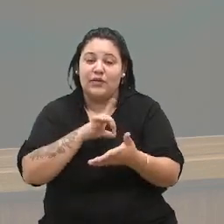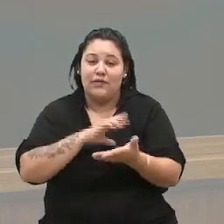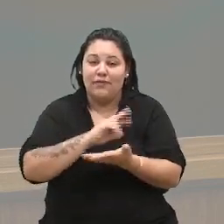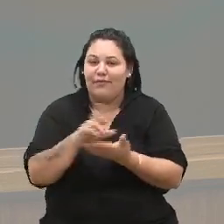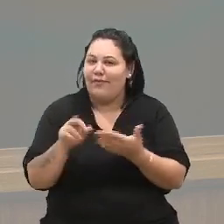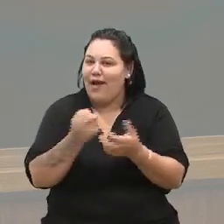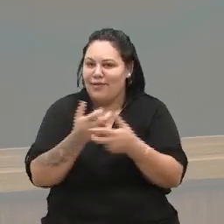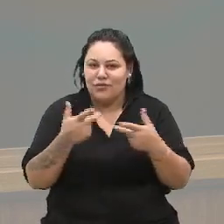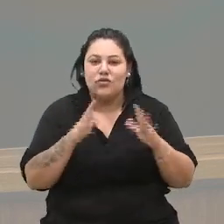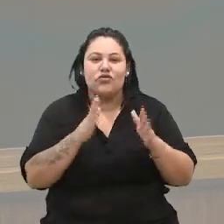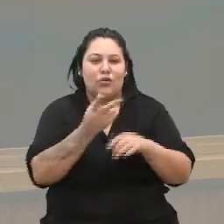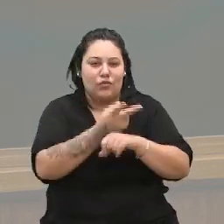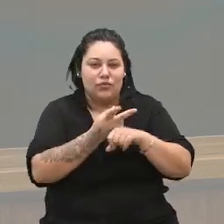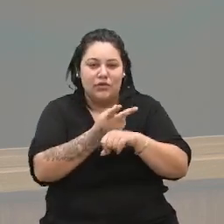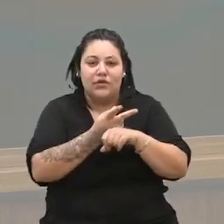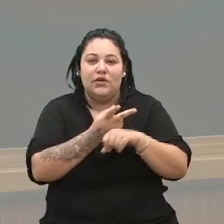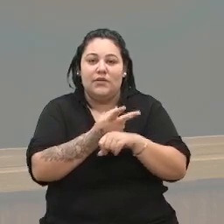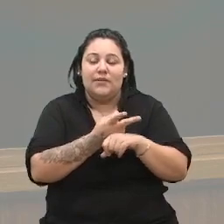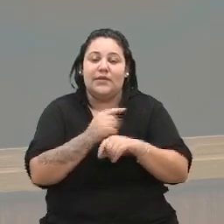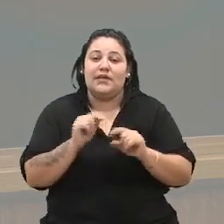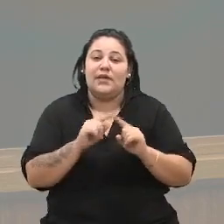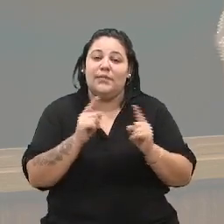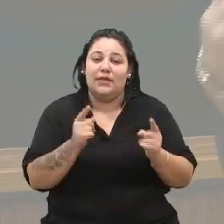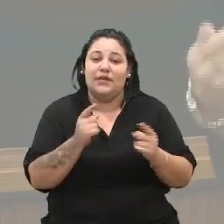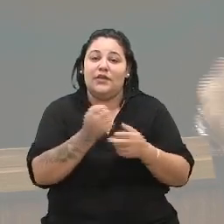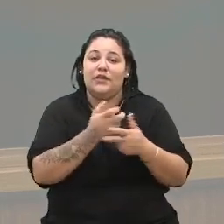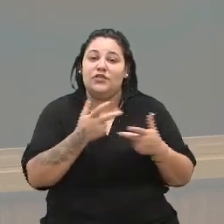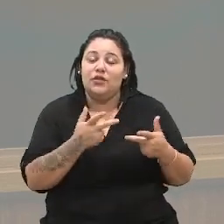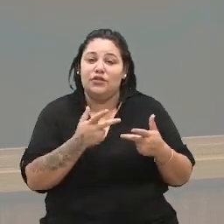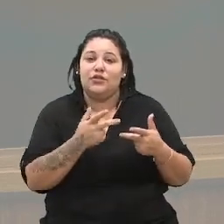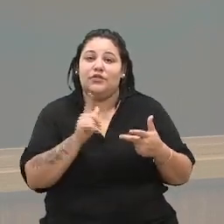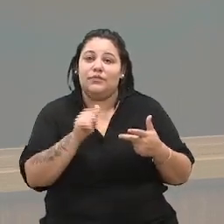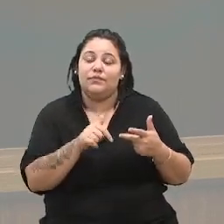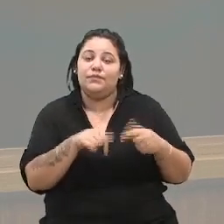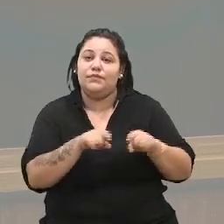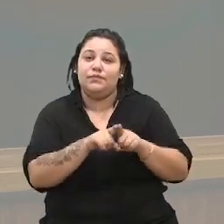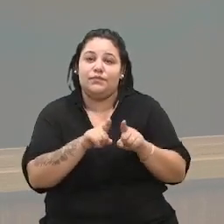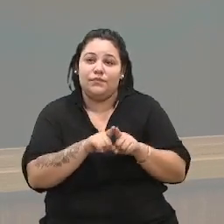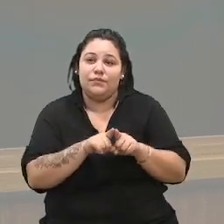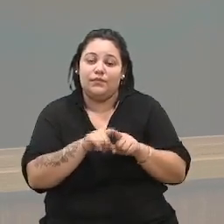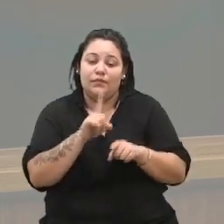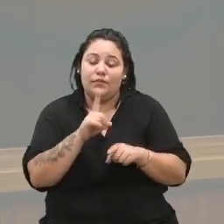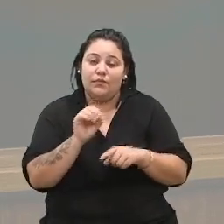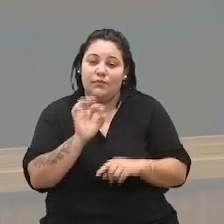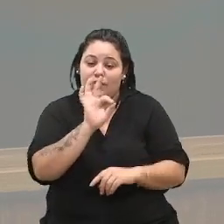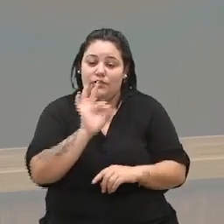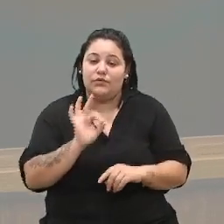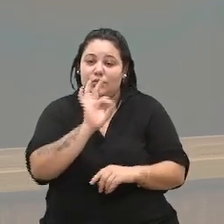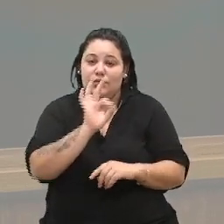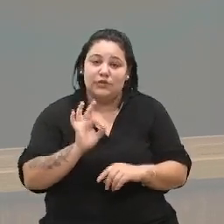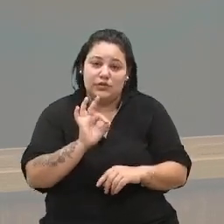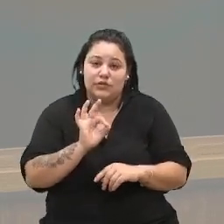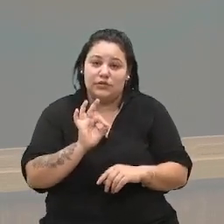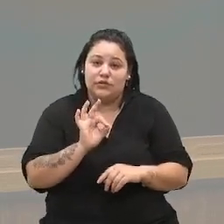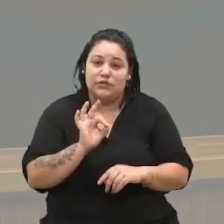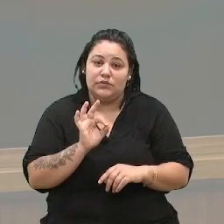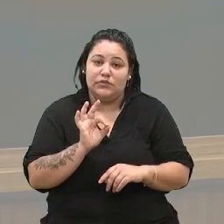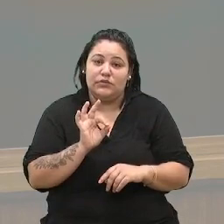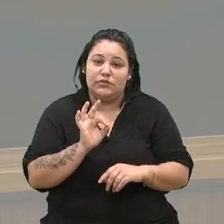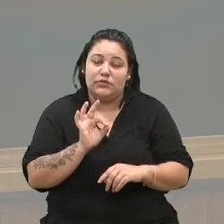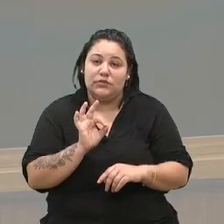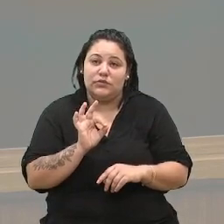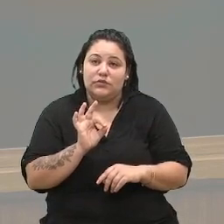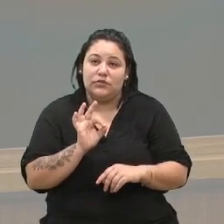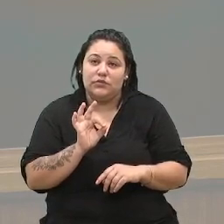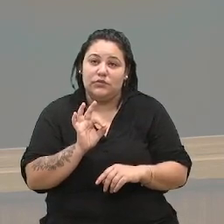só procurar, de pessoas, 12%, 10% daquela população atendida pela